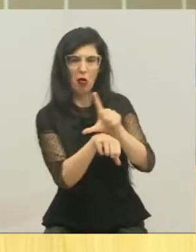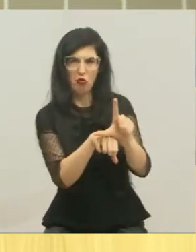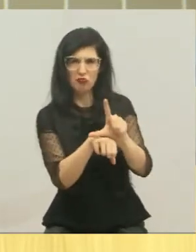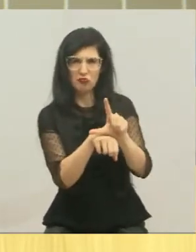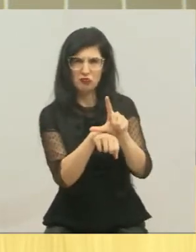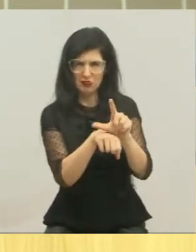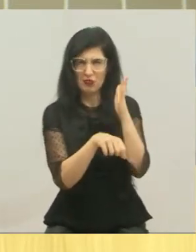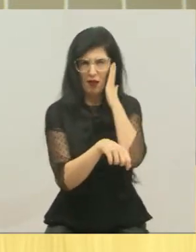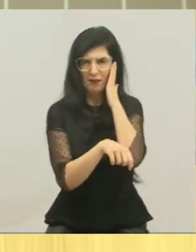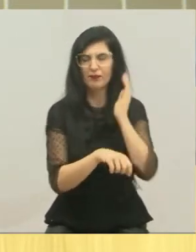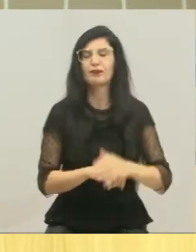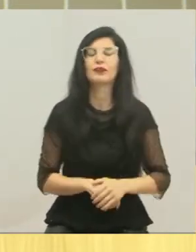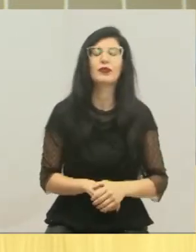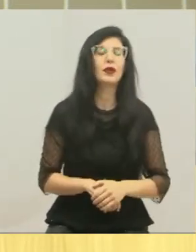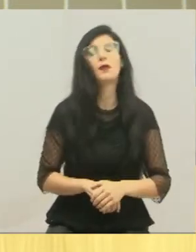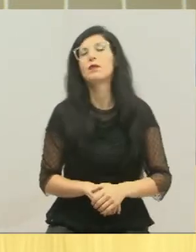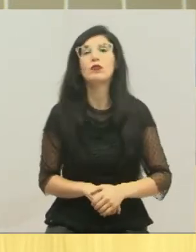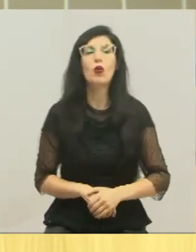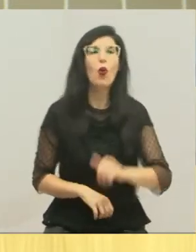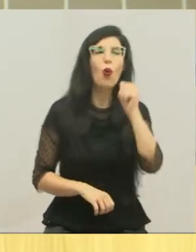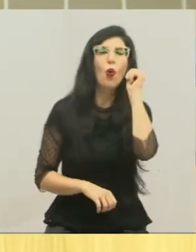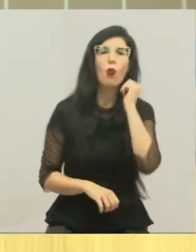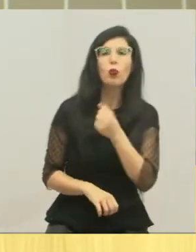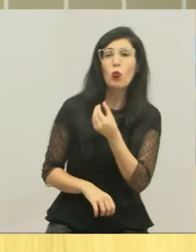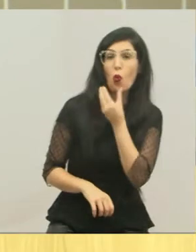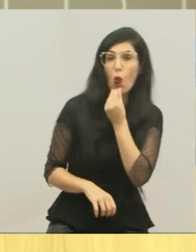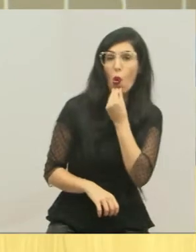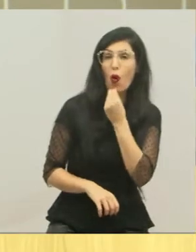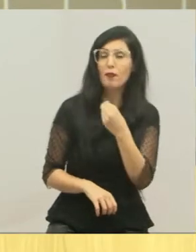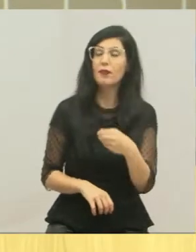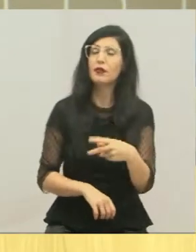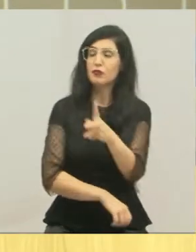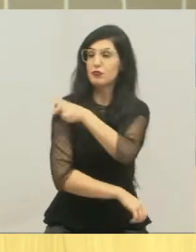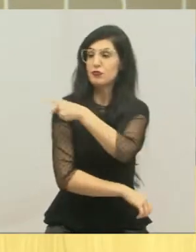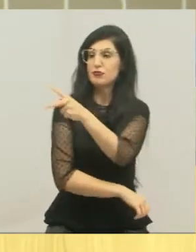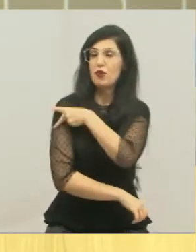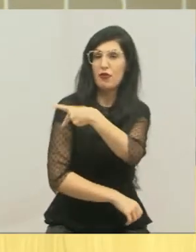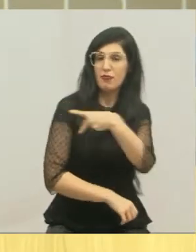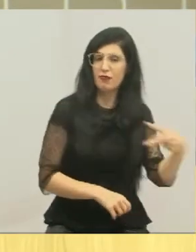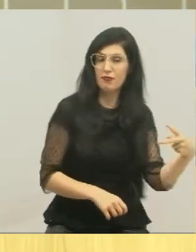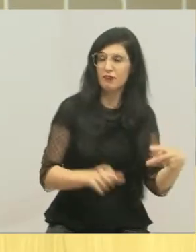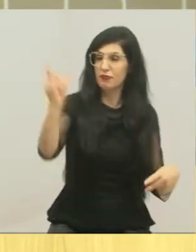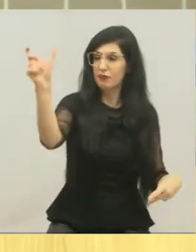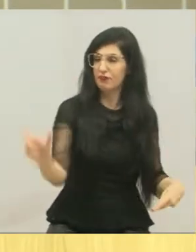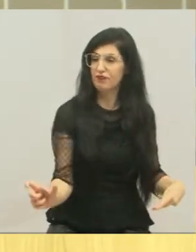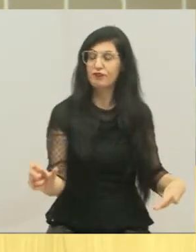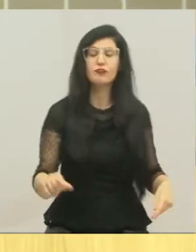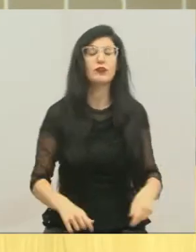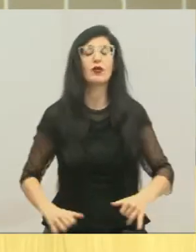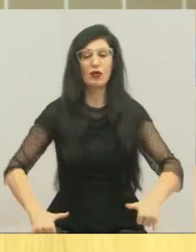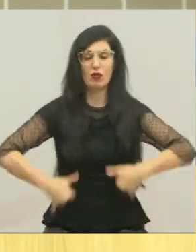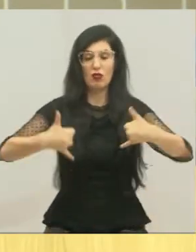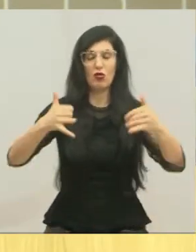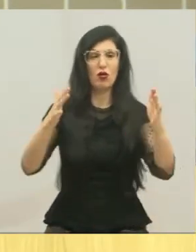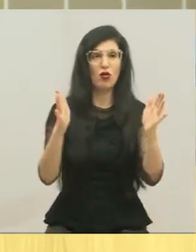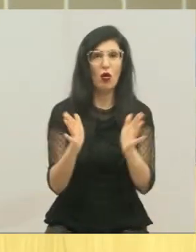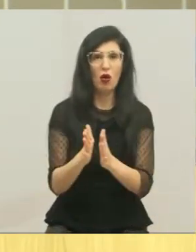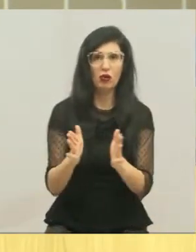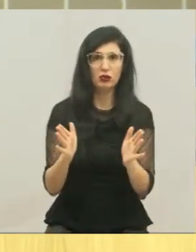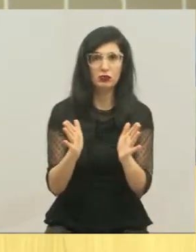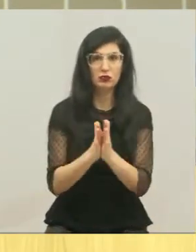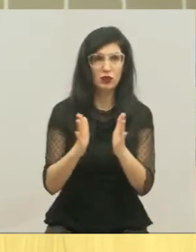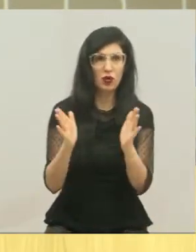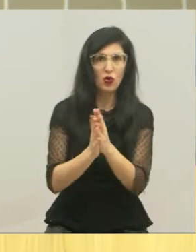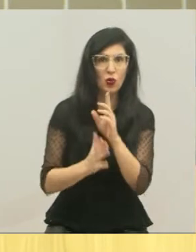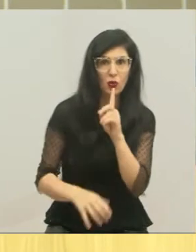Mamute, pela passagem nesse mês de setembro do aniversário de 81 anos de fundação